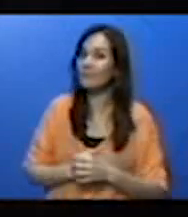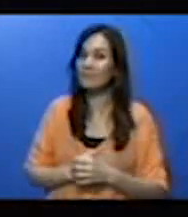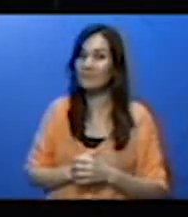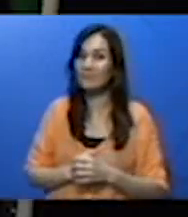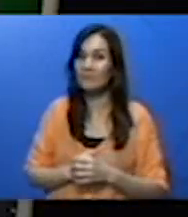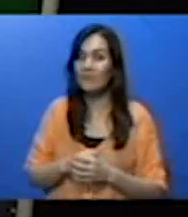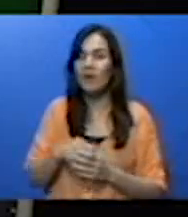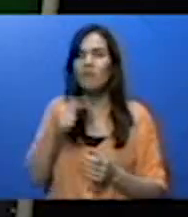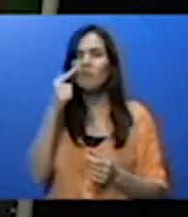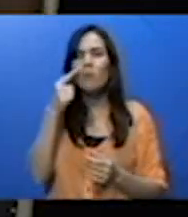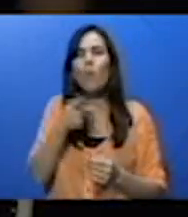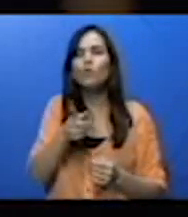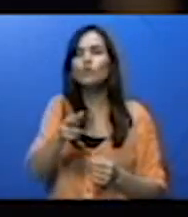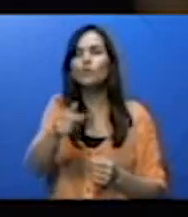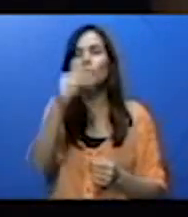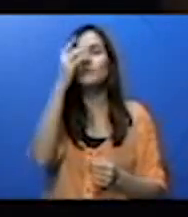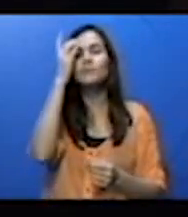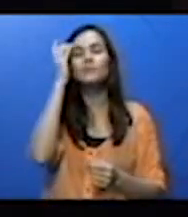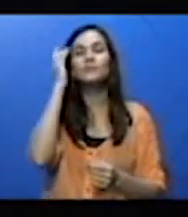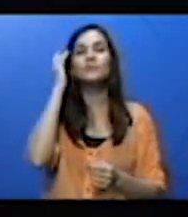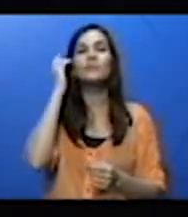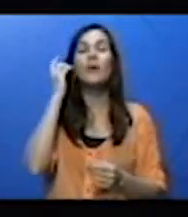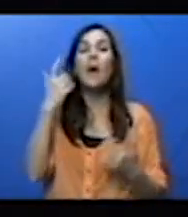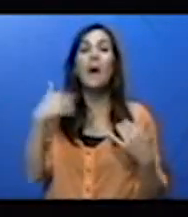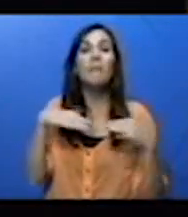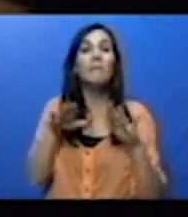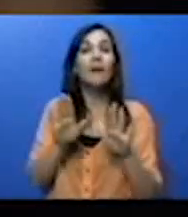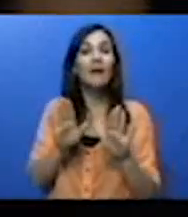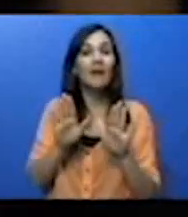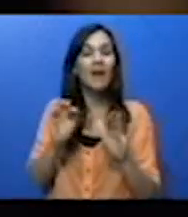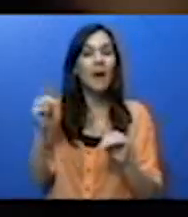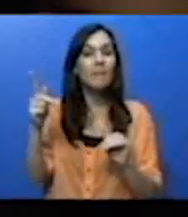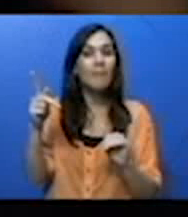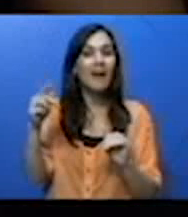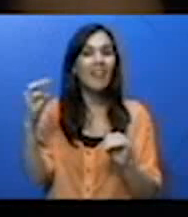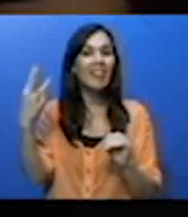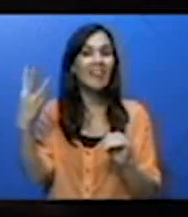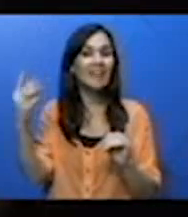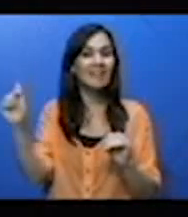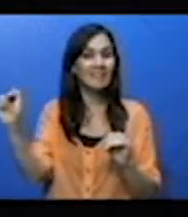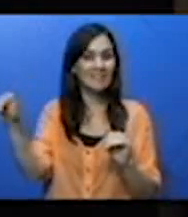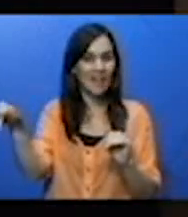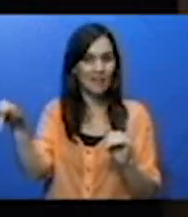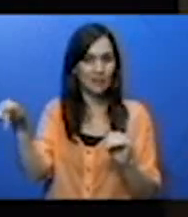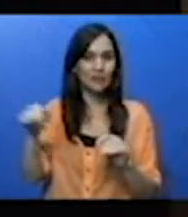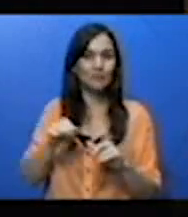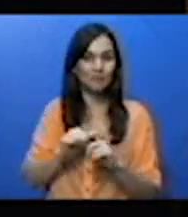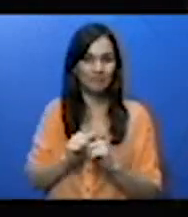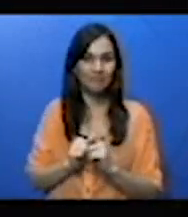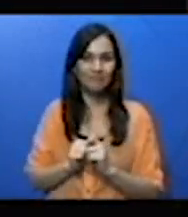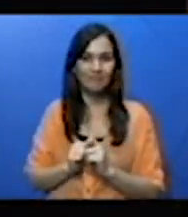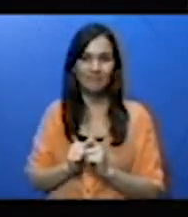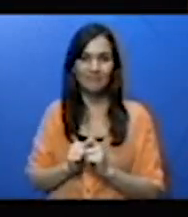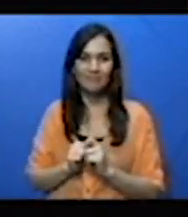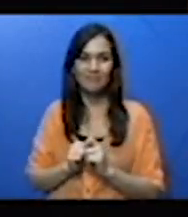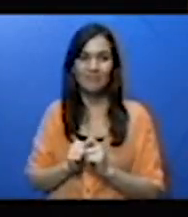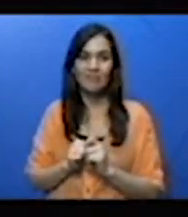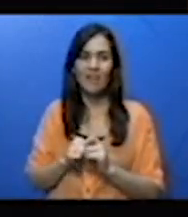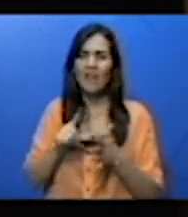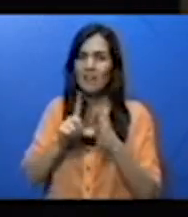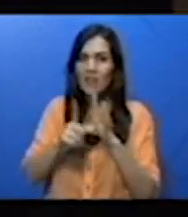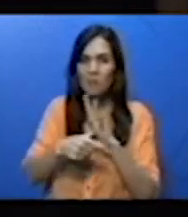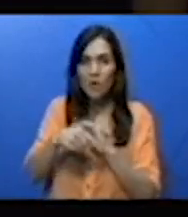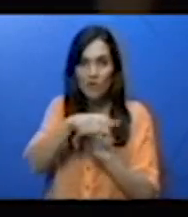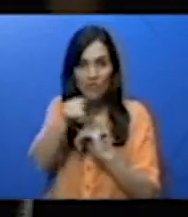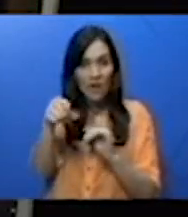lá, vamos continuar? Então, nós paramos aqui na página 37, tá? Depois, se vocês